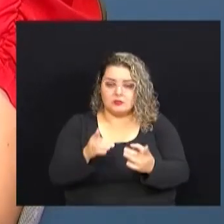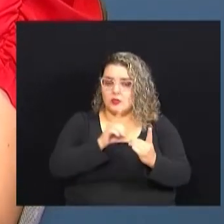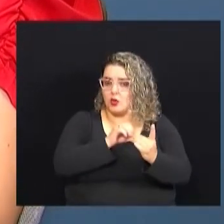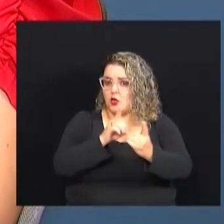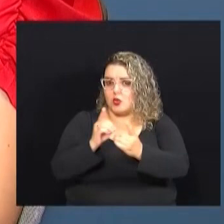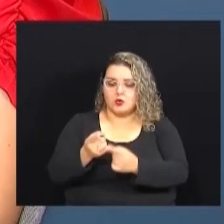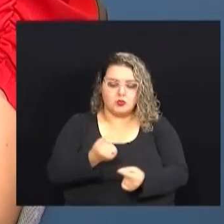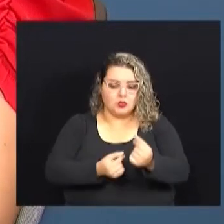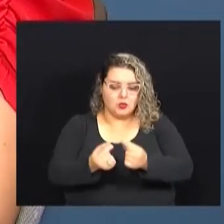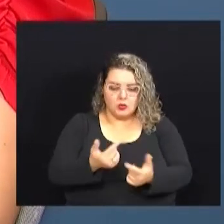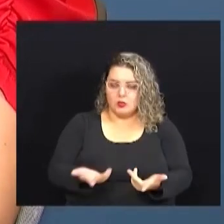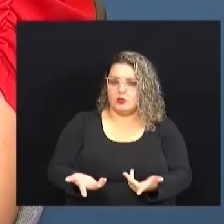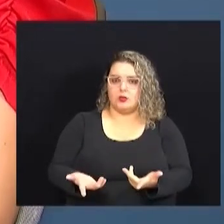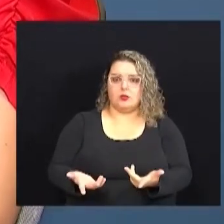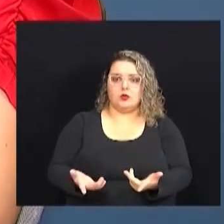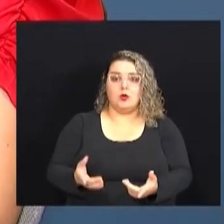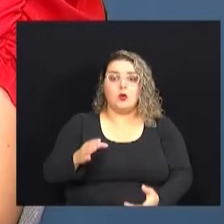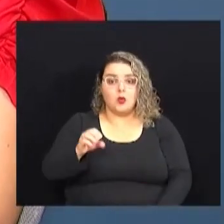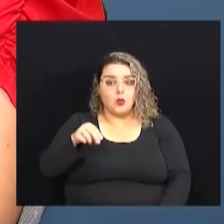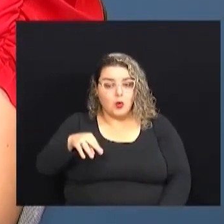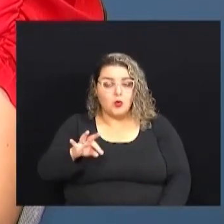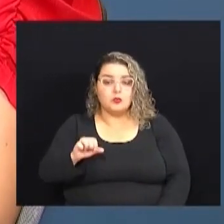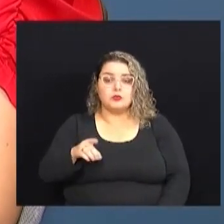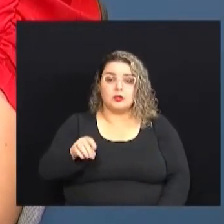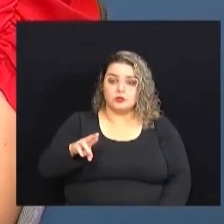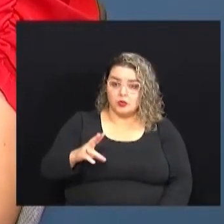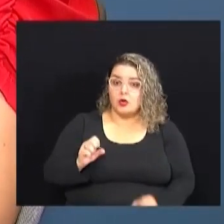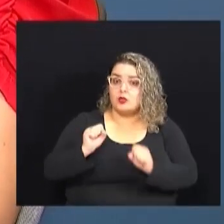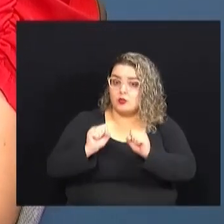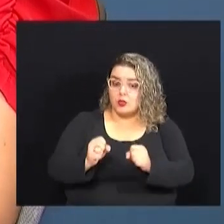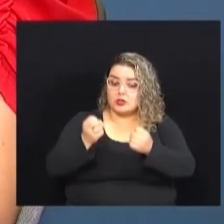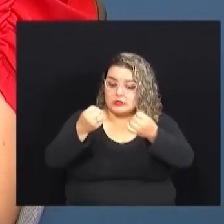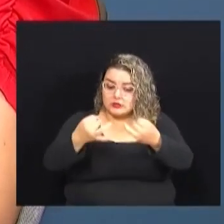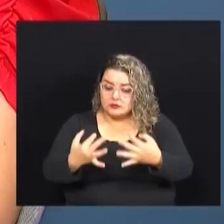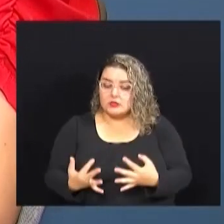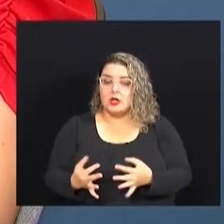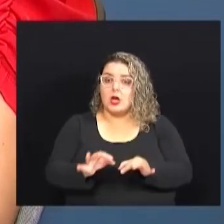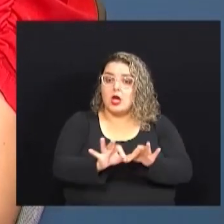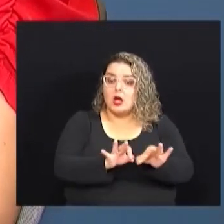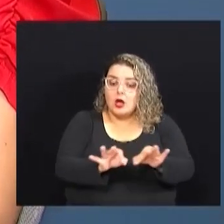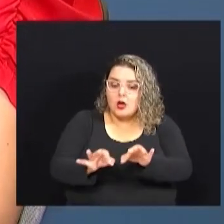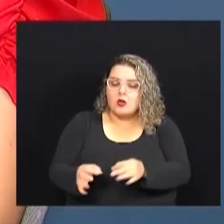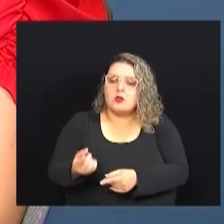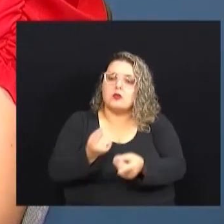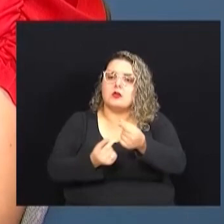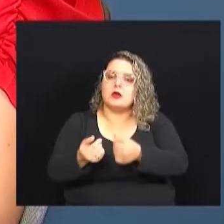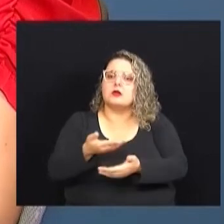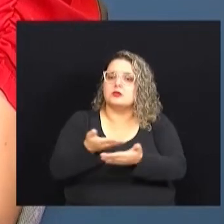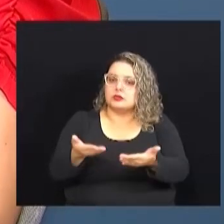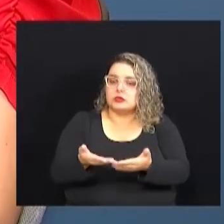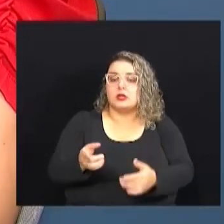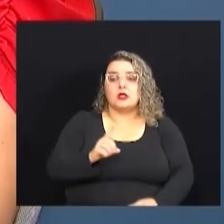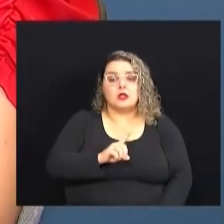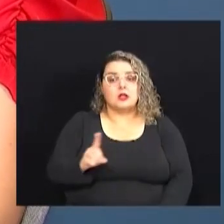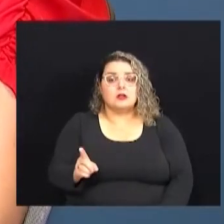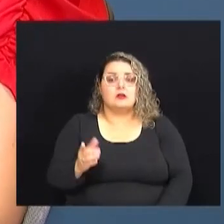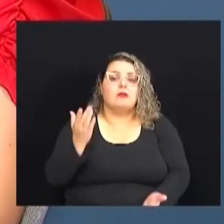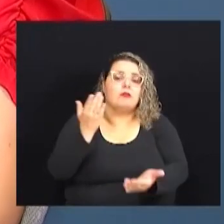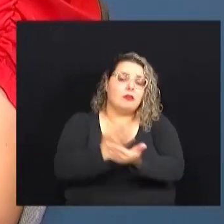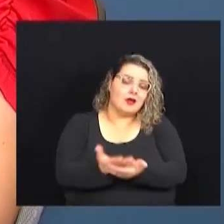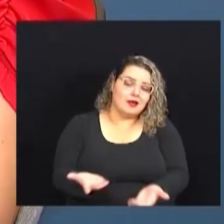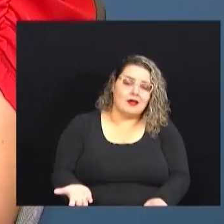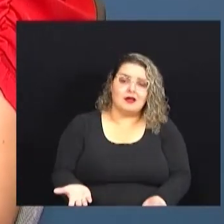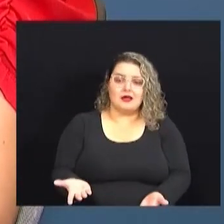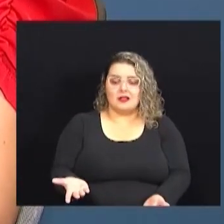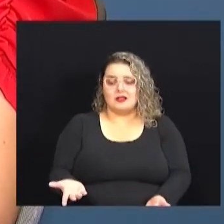seja consultor financeiro, um contador, alguém que possa orientar a organizar as finanças de vocês e não se deixar